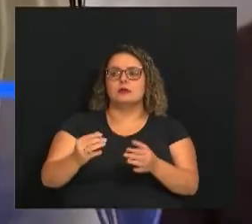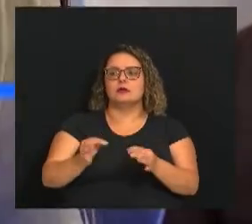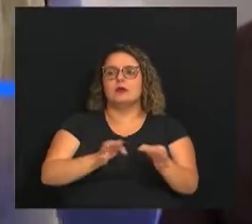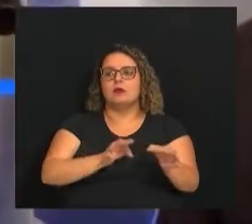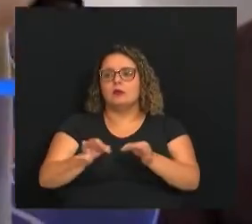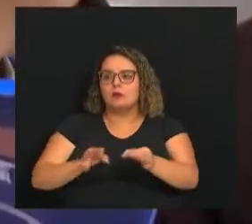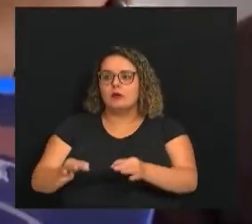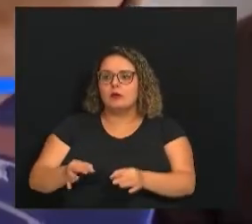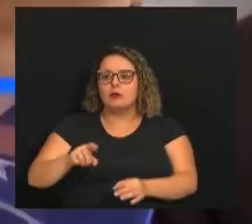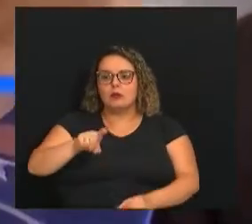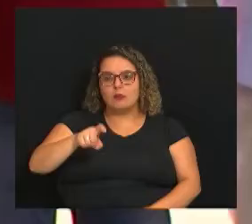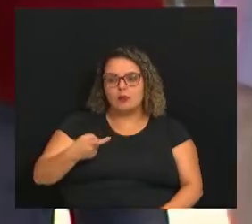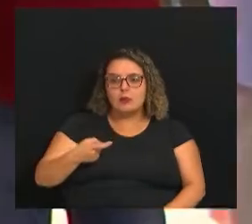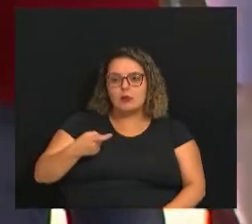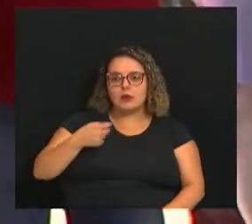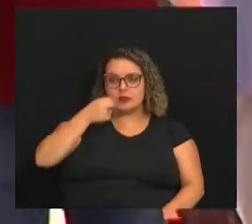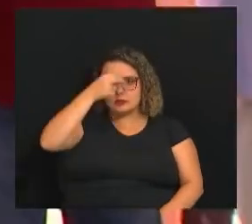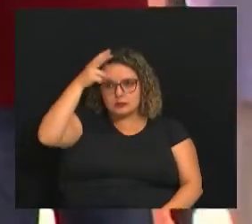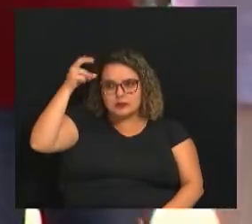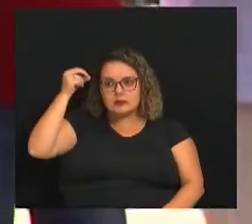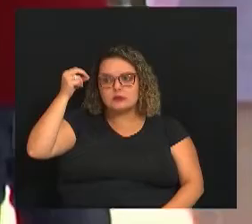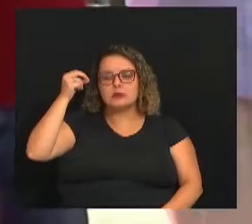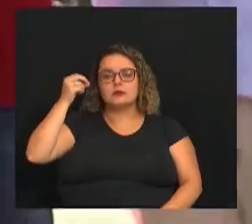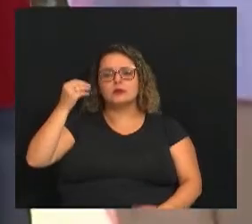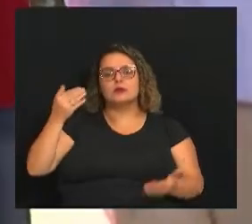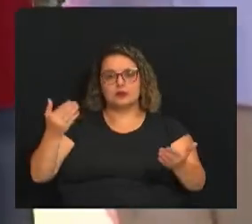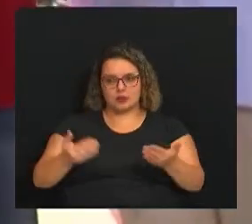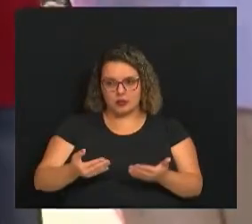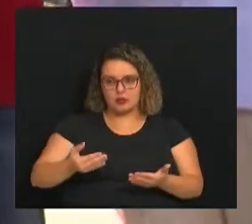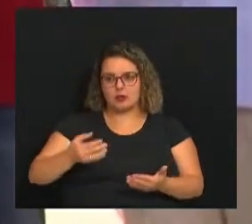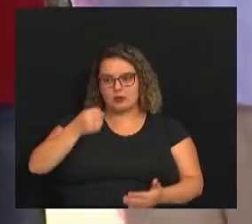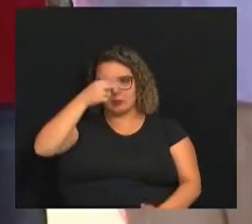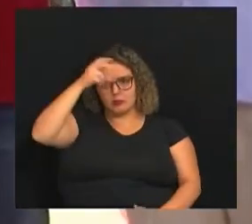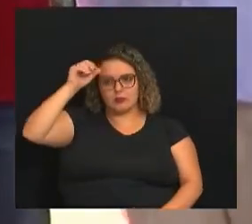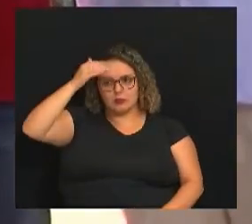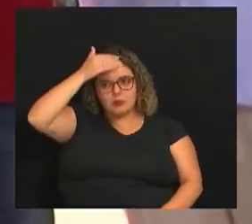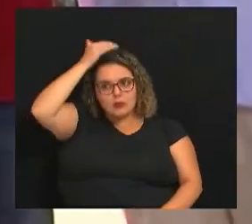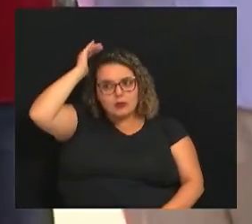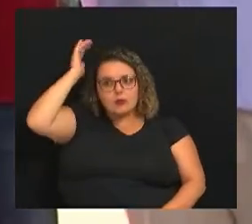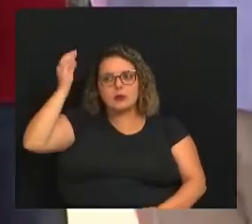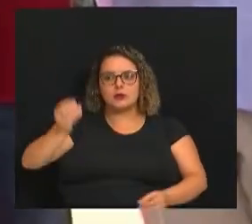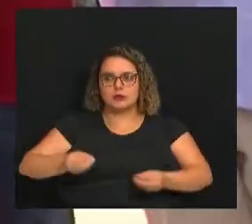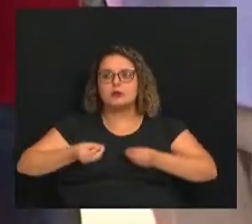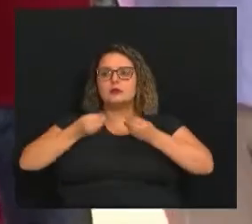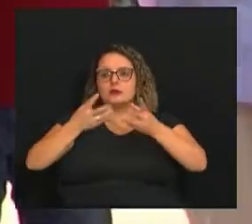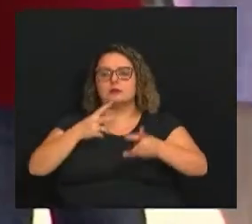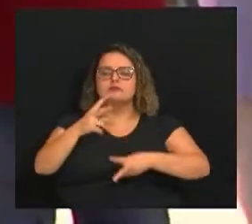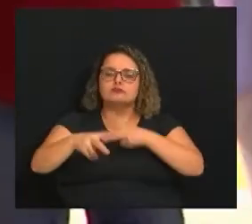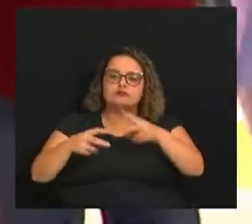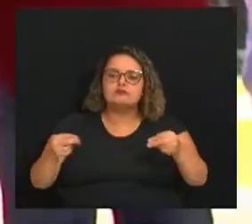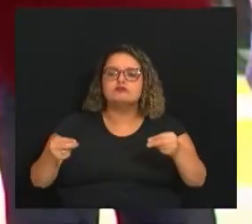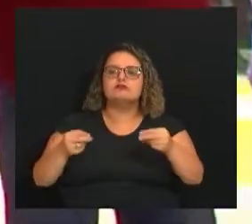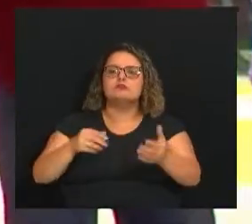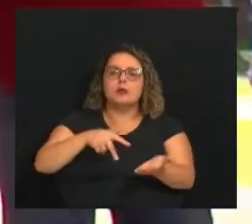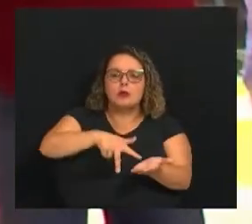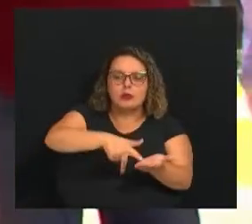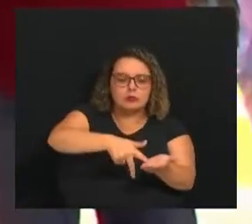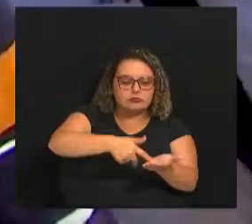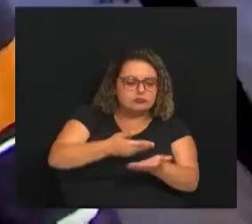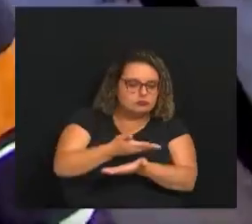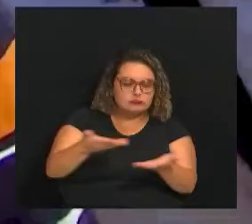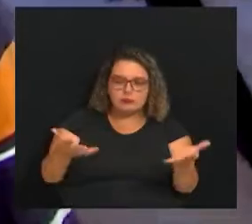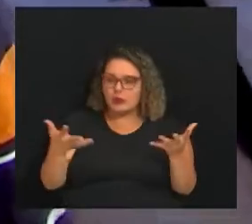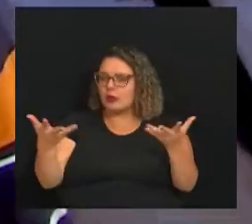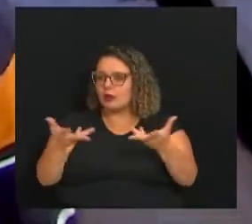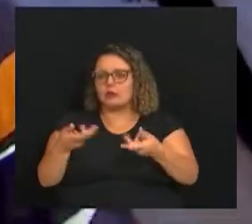o ex-prefeito Jonas Donizete e o prefeito atual, Dário Saad, vem entregar essa maravilha de pista de skate aqui para